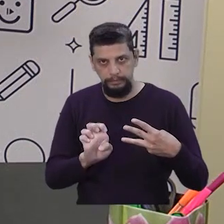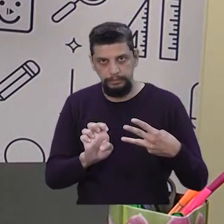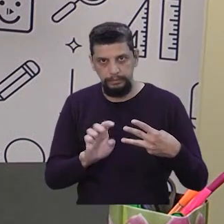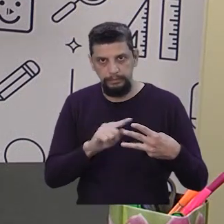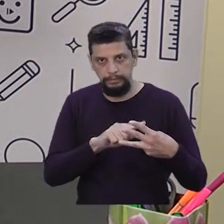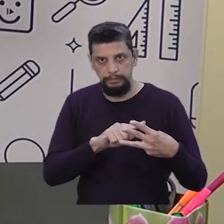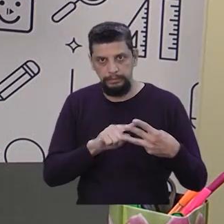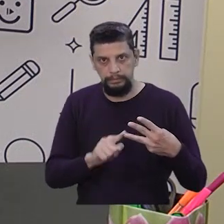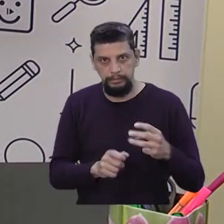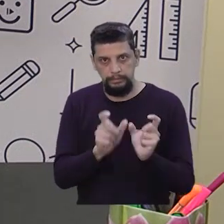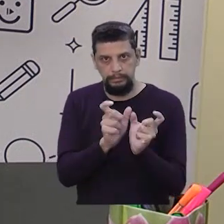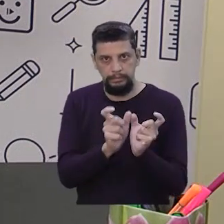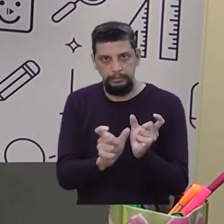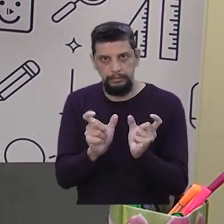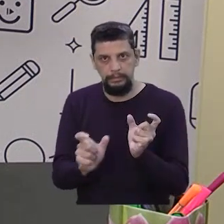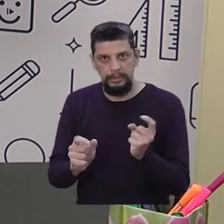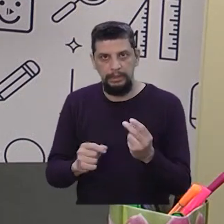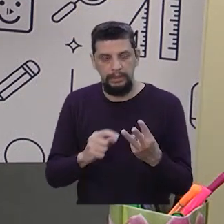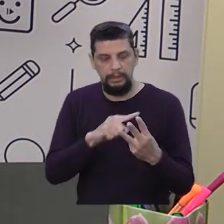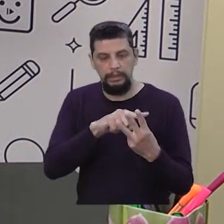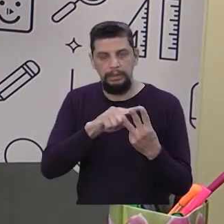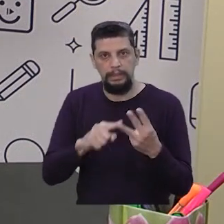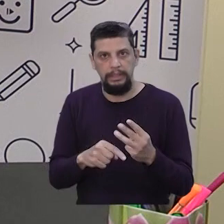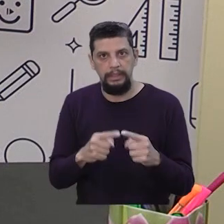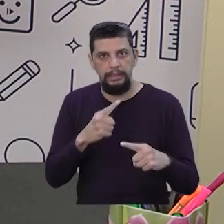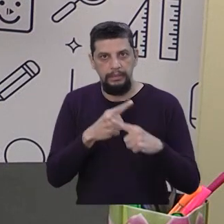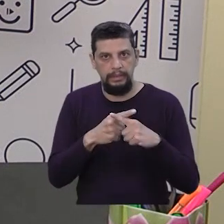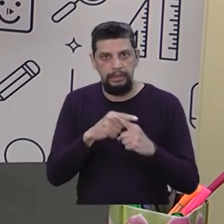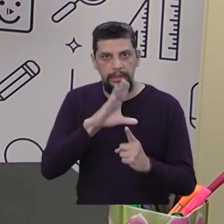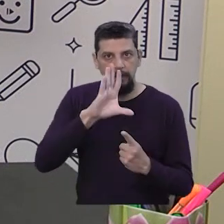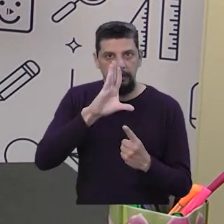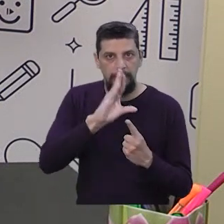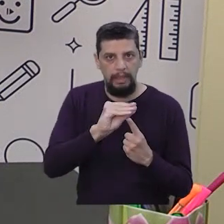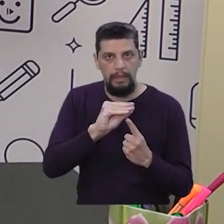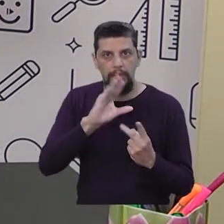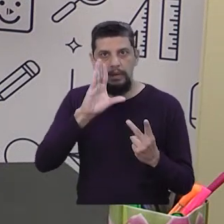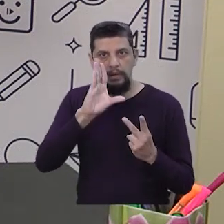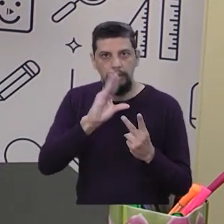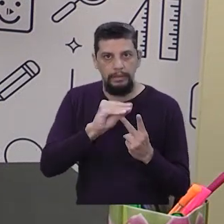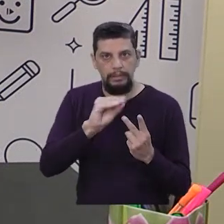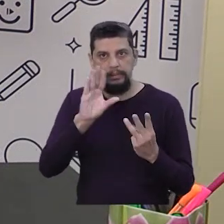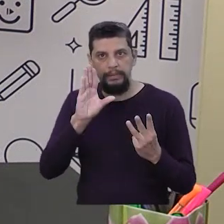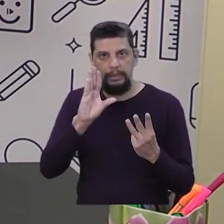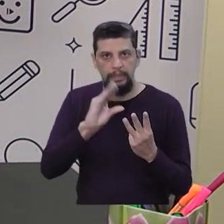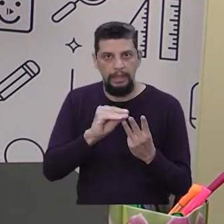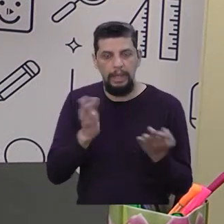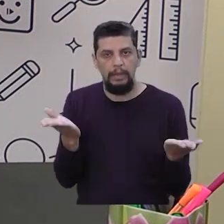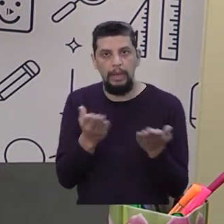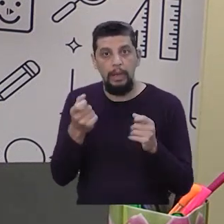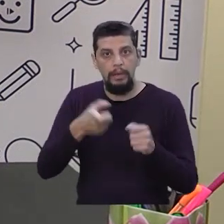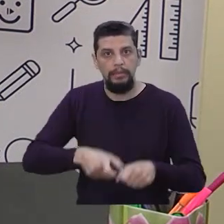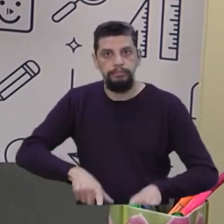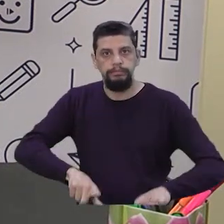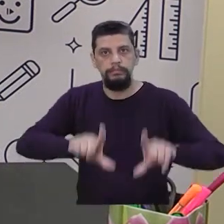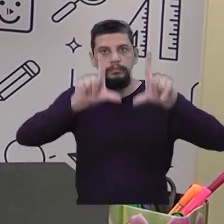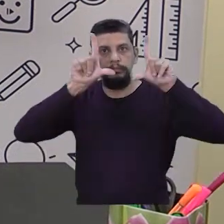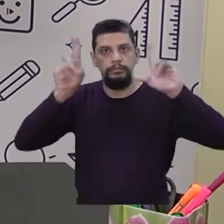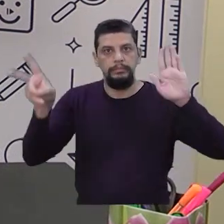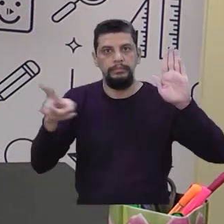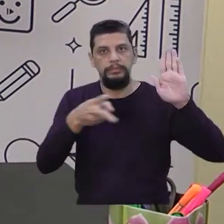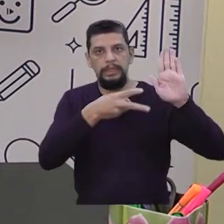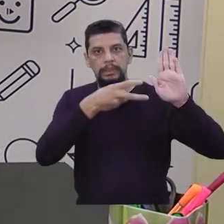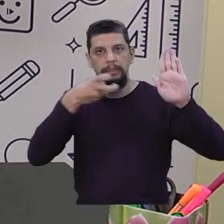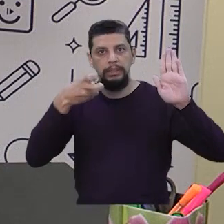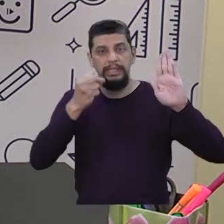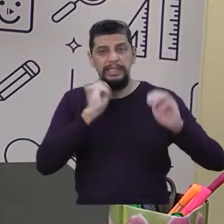Ar-vo-re. Três vezes nós abrimos a nossa boca, correto? Vamos ver na telinha agora